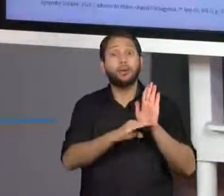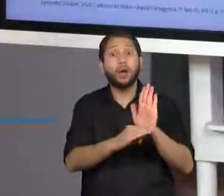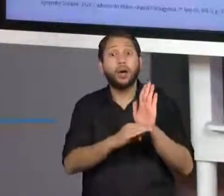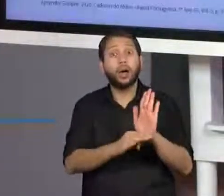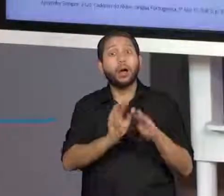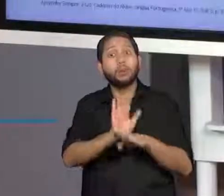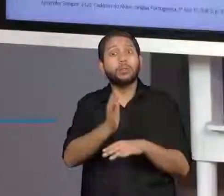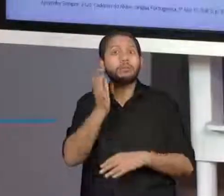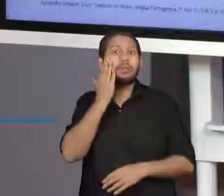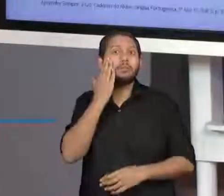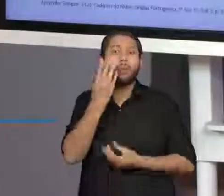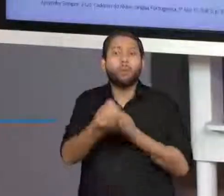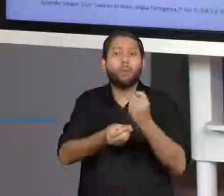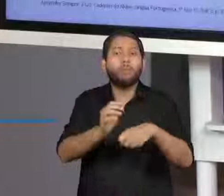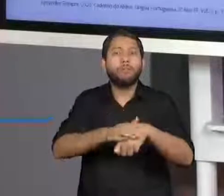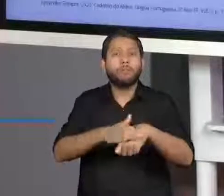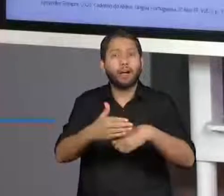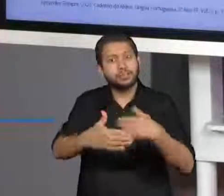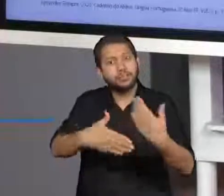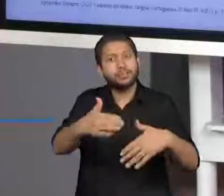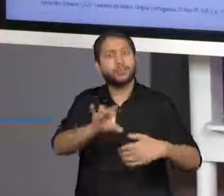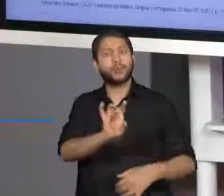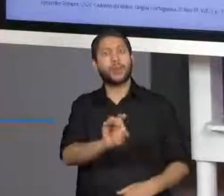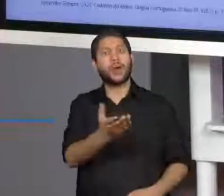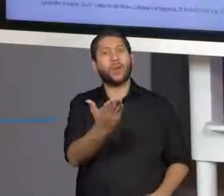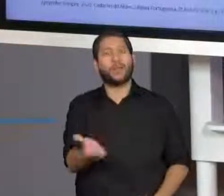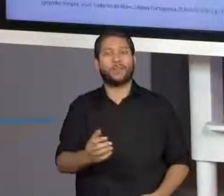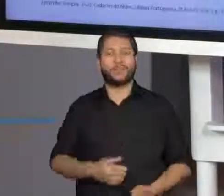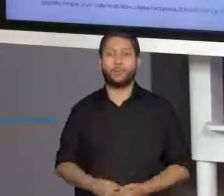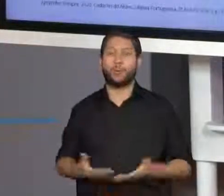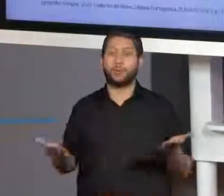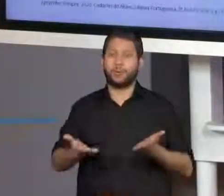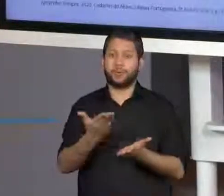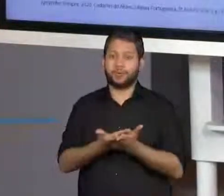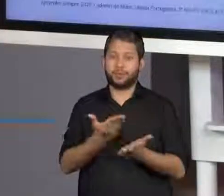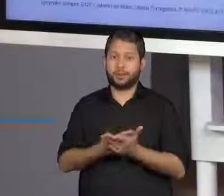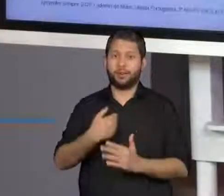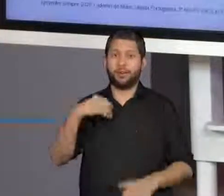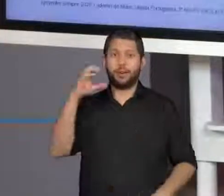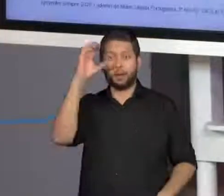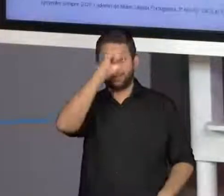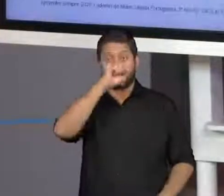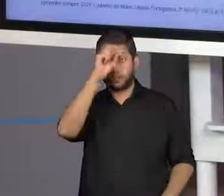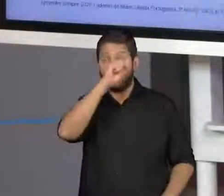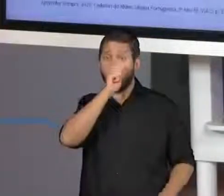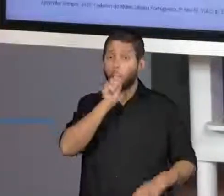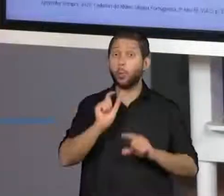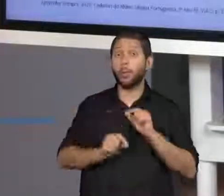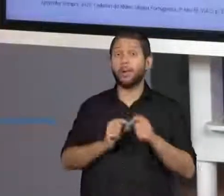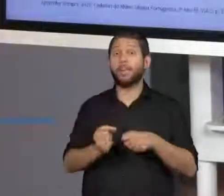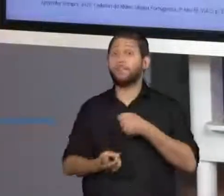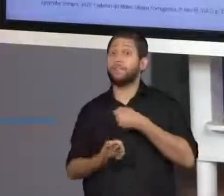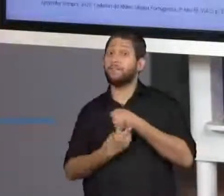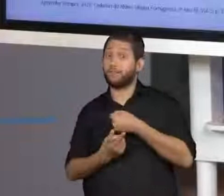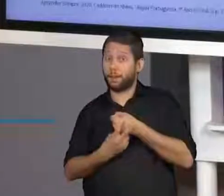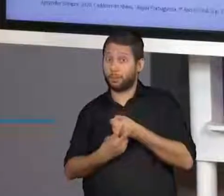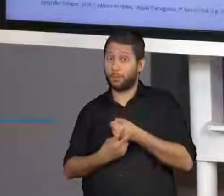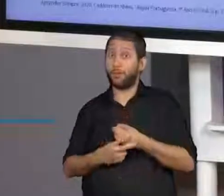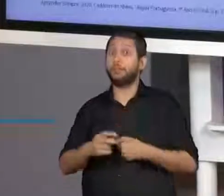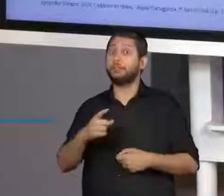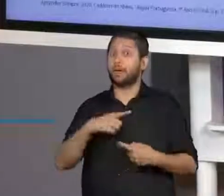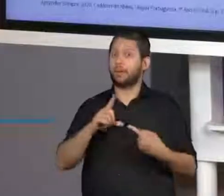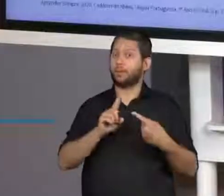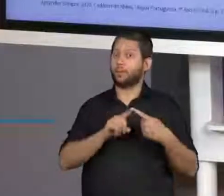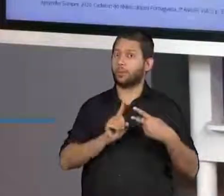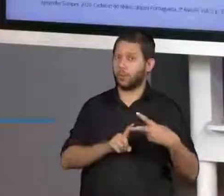para o leitor. E mais uma coisa muito importante que aprendemos na aula de hoje foi sobre os verbos no infinitivo e no imperativo, que